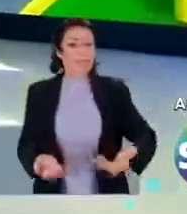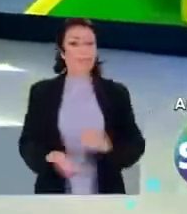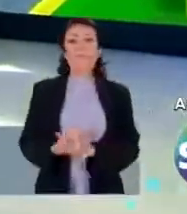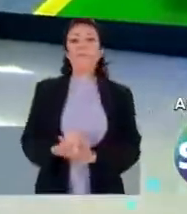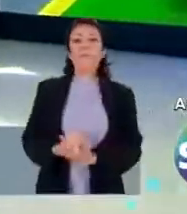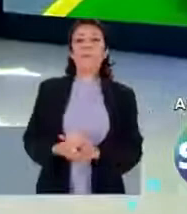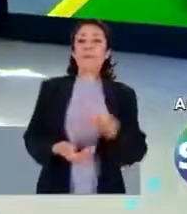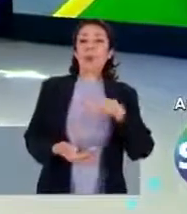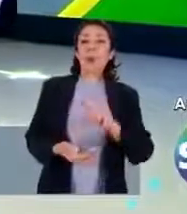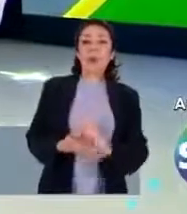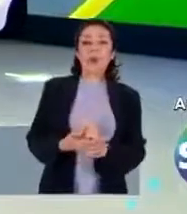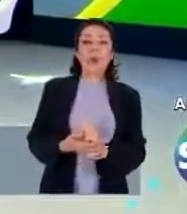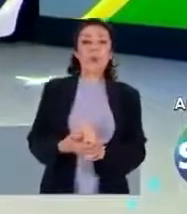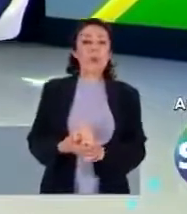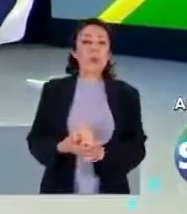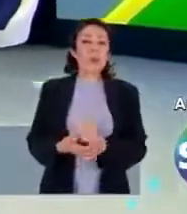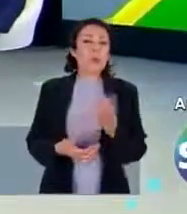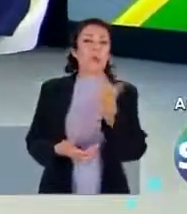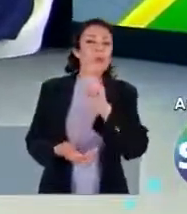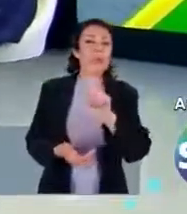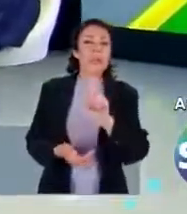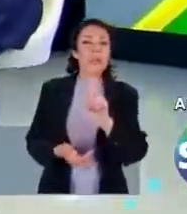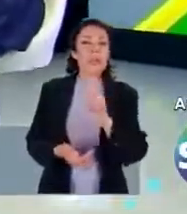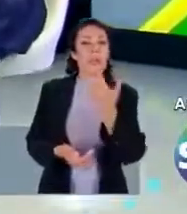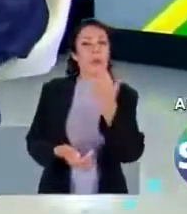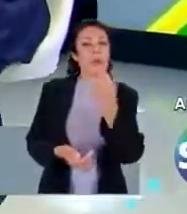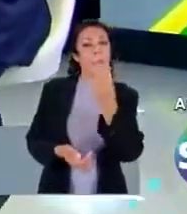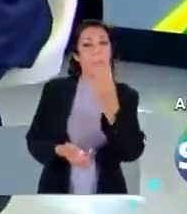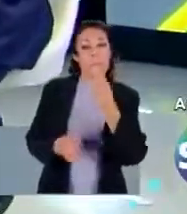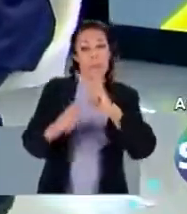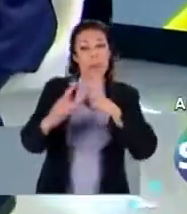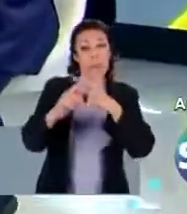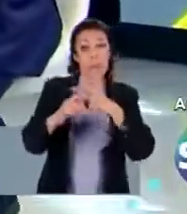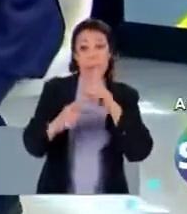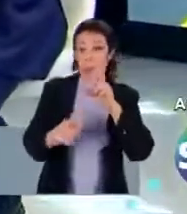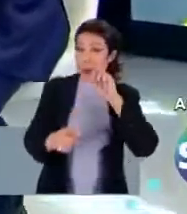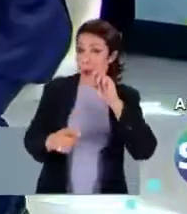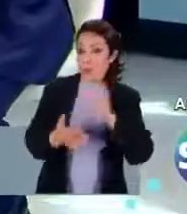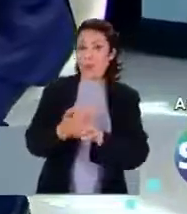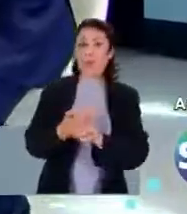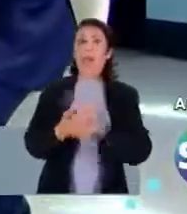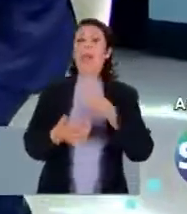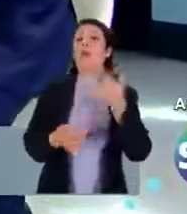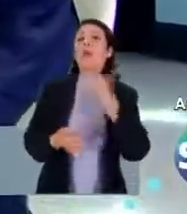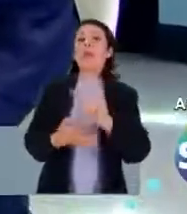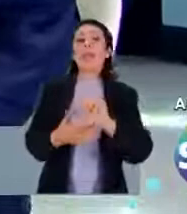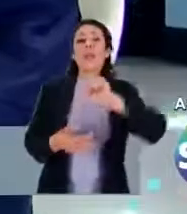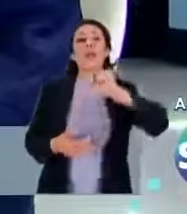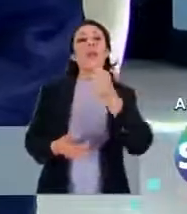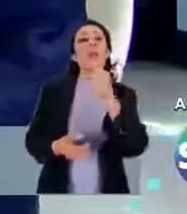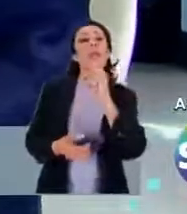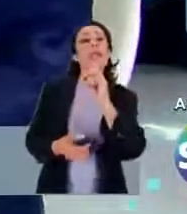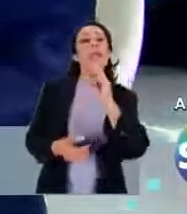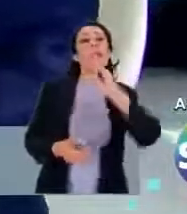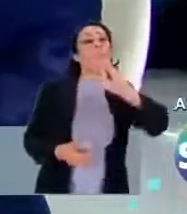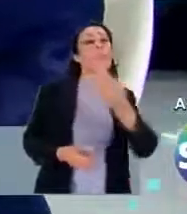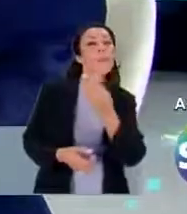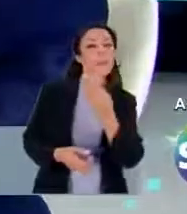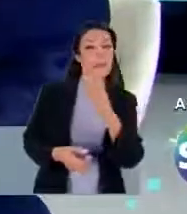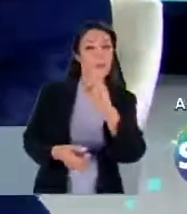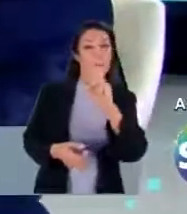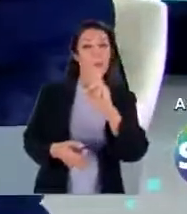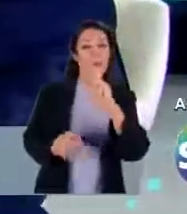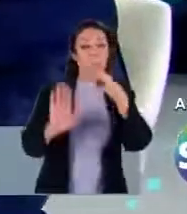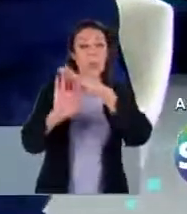ou não fazendo as três refeições eu preciso de algo ao redor de 80 bilhões de reais para completar um programa